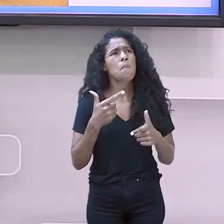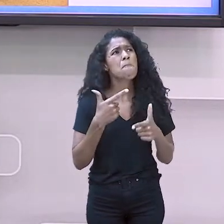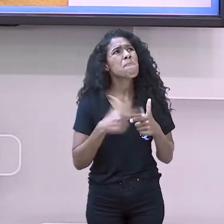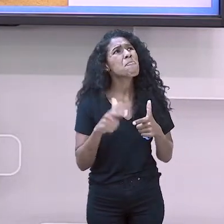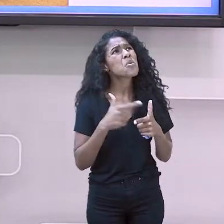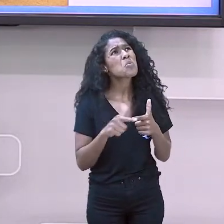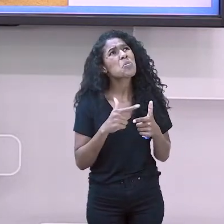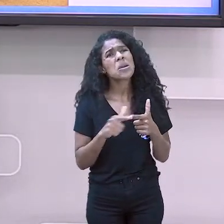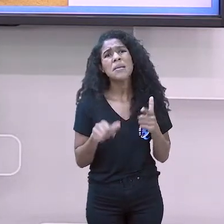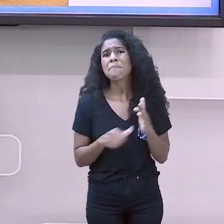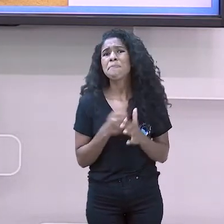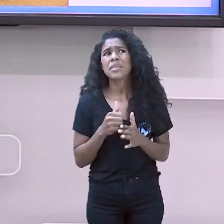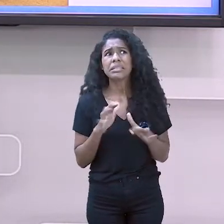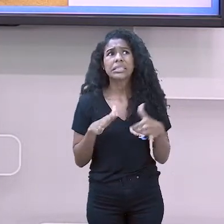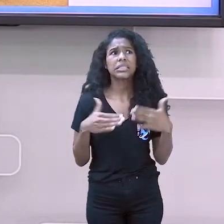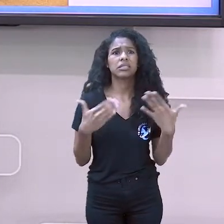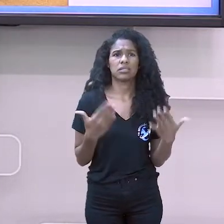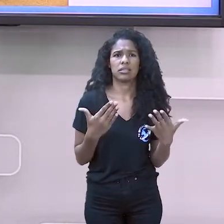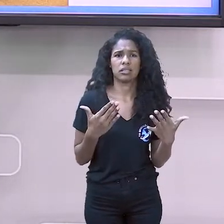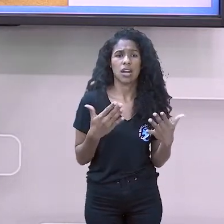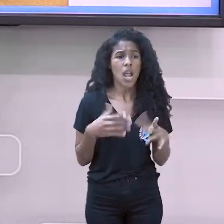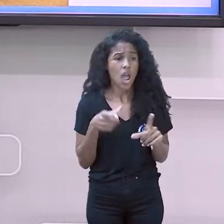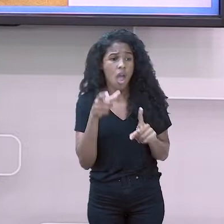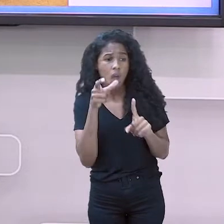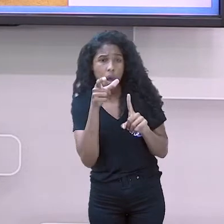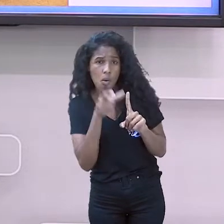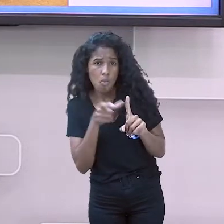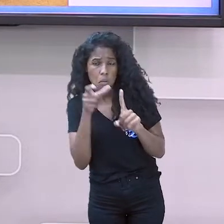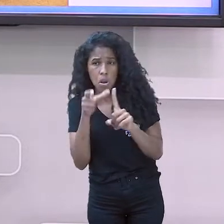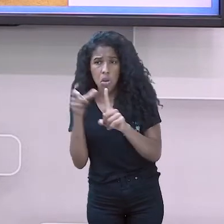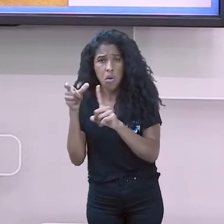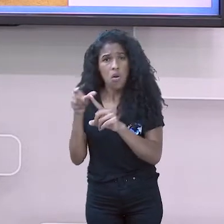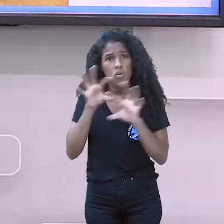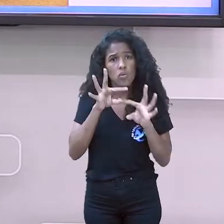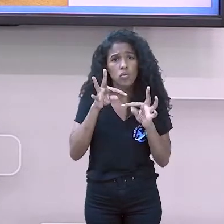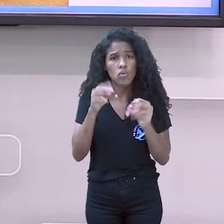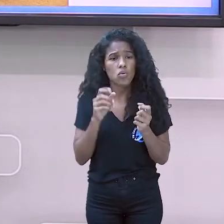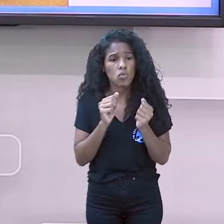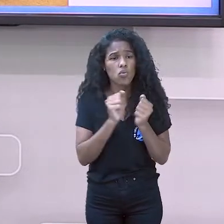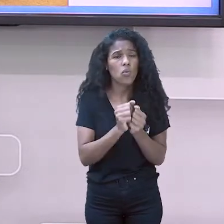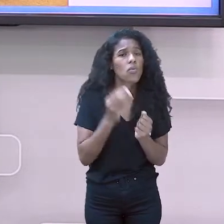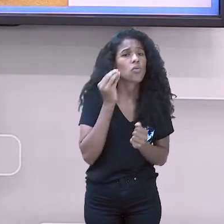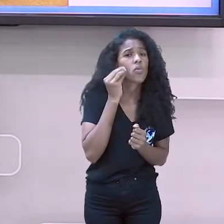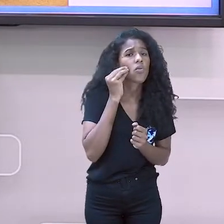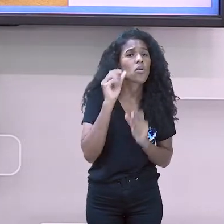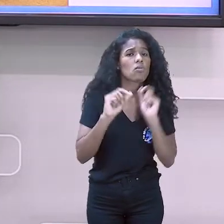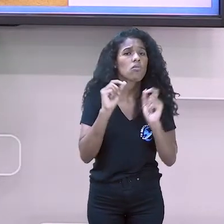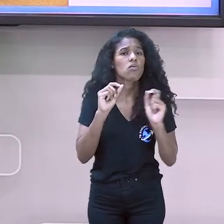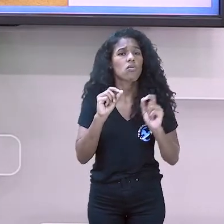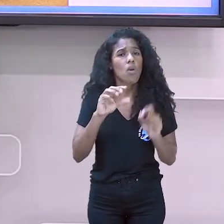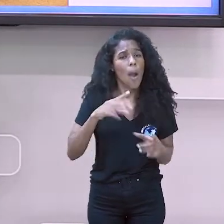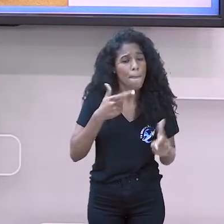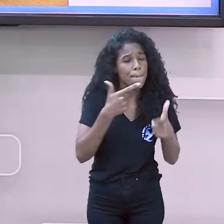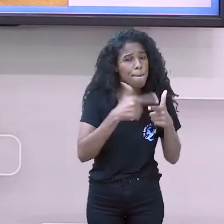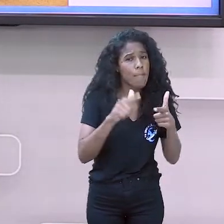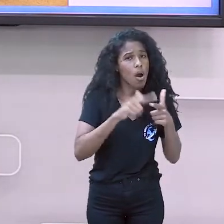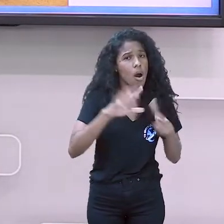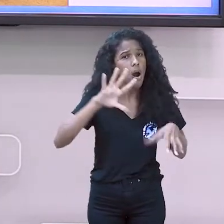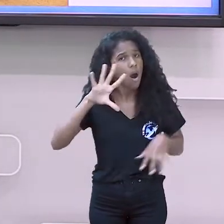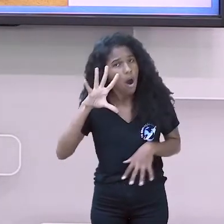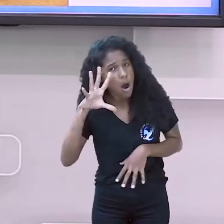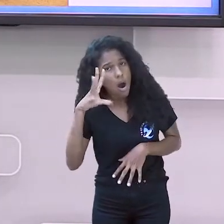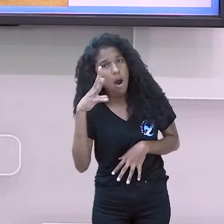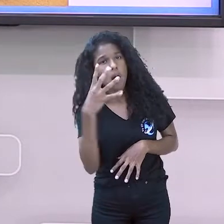aquele problema. A gente costuma falar que o conflito é o quê? O problema. Então, esse aqui é a